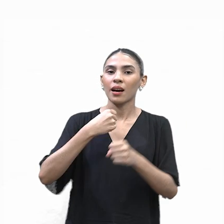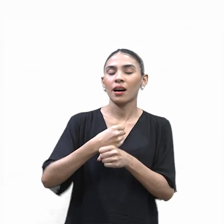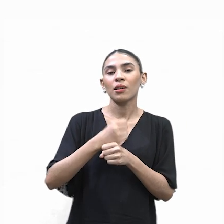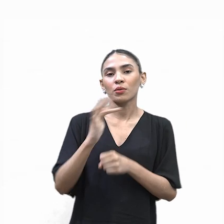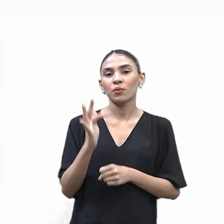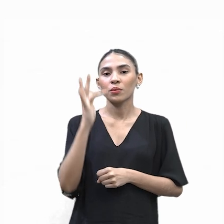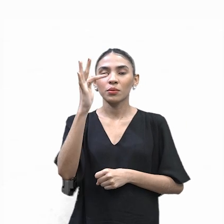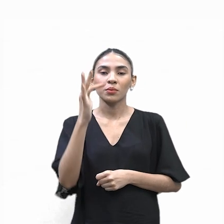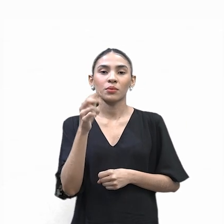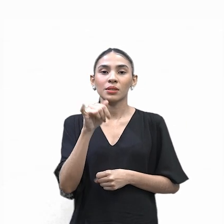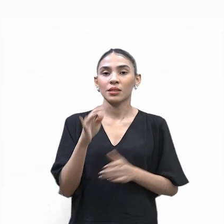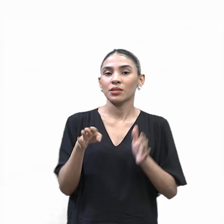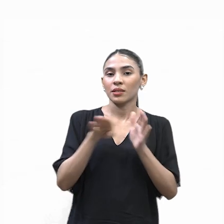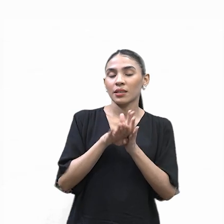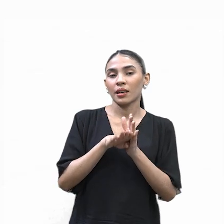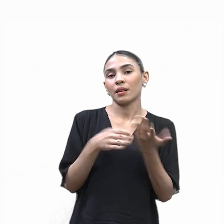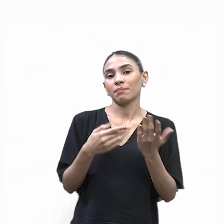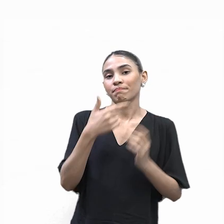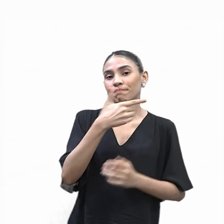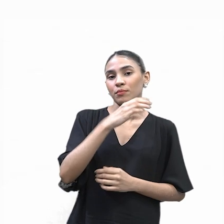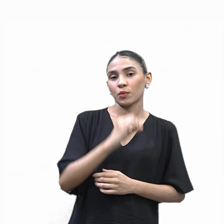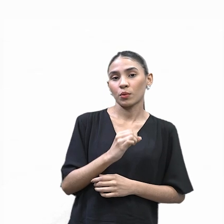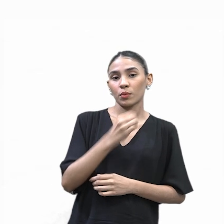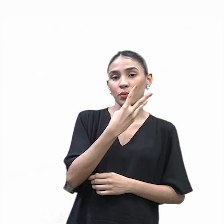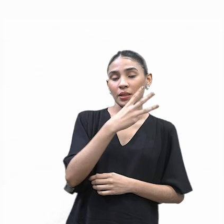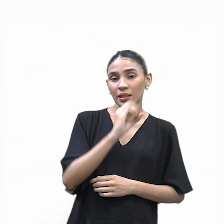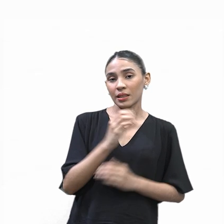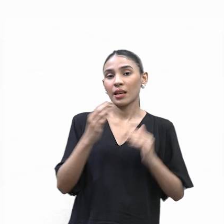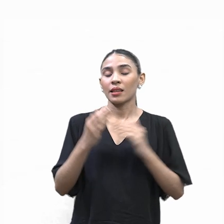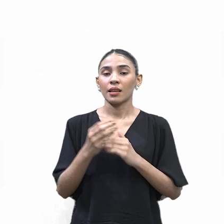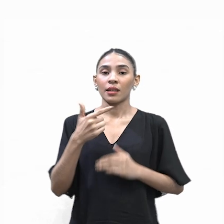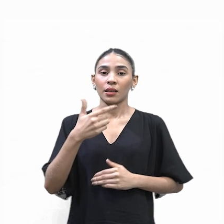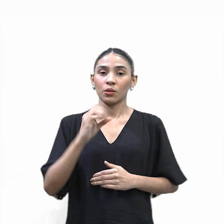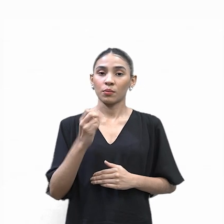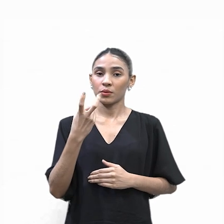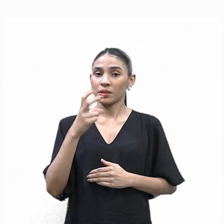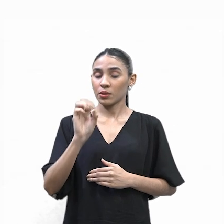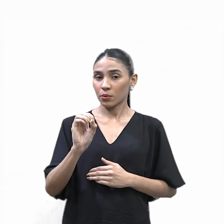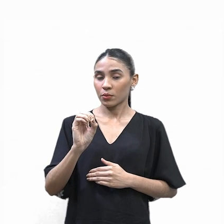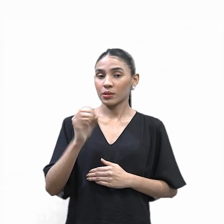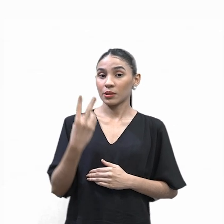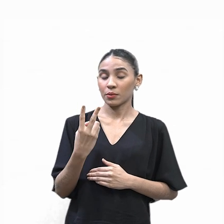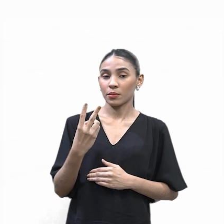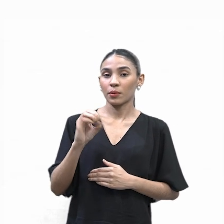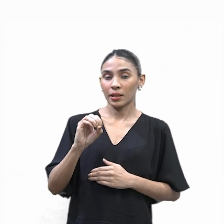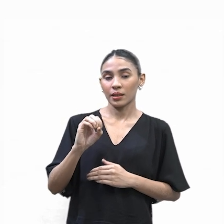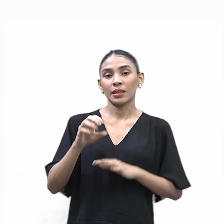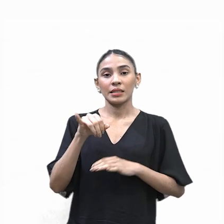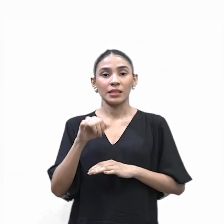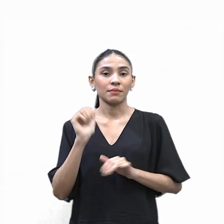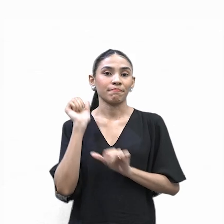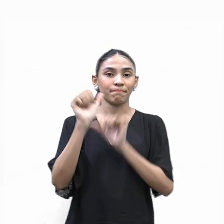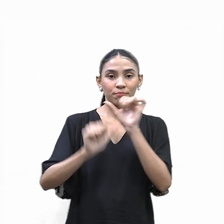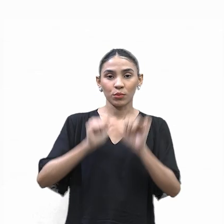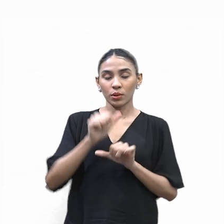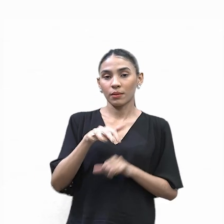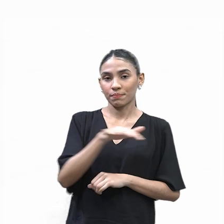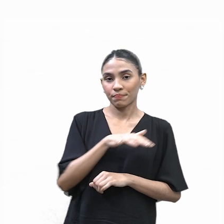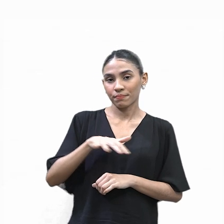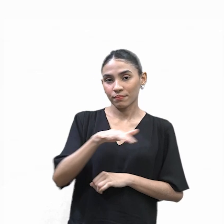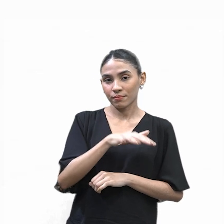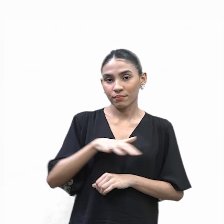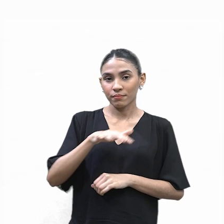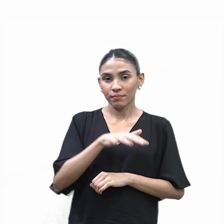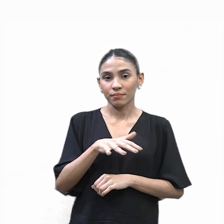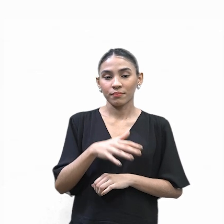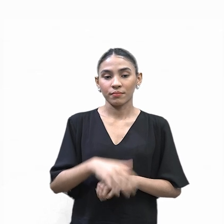gente chegar aí na década de 2030 até 2050, se nós não mudarmos esse cenário, né, de como nós